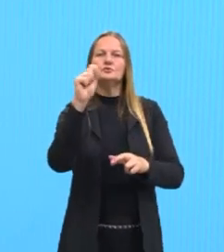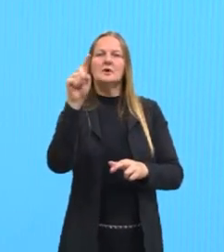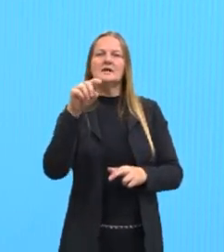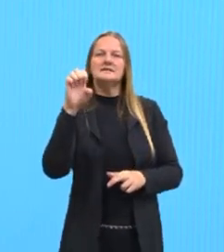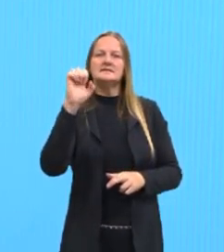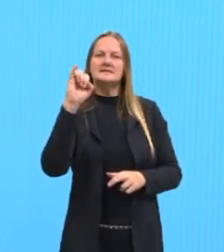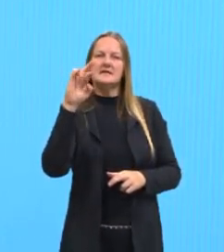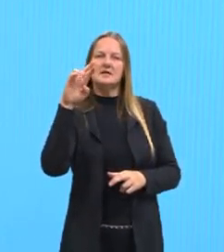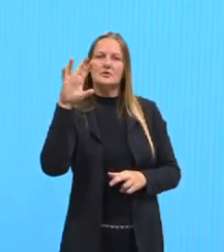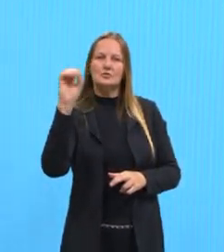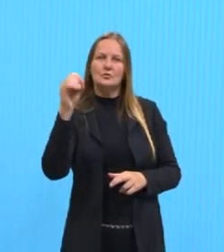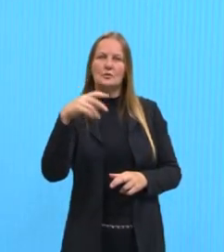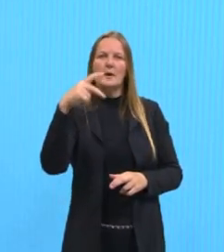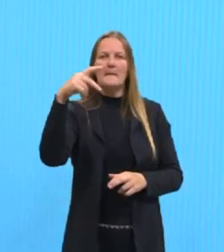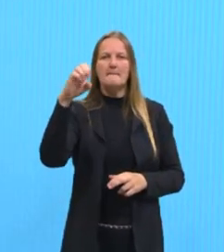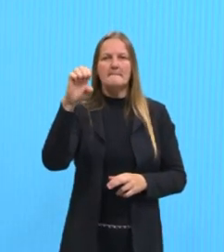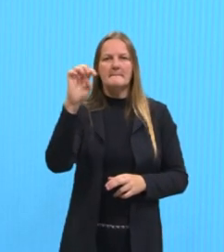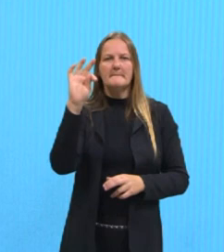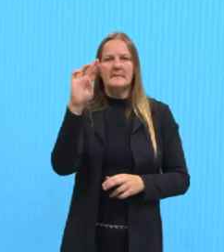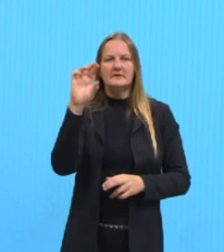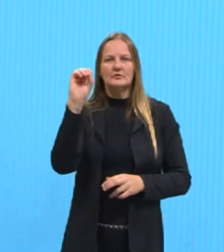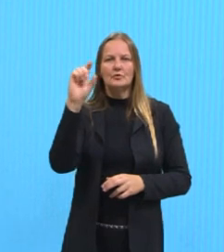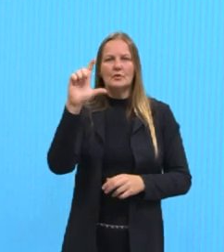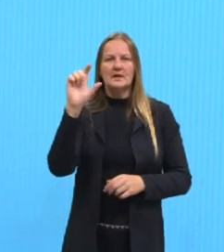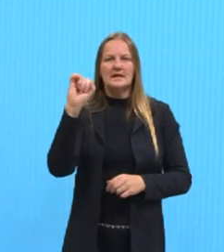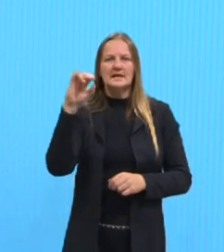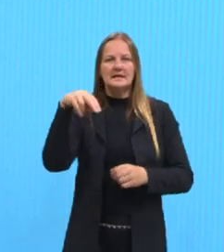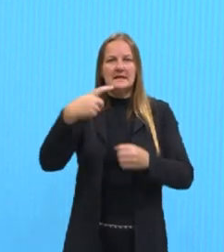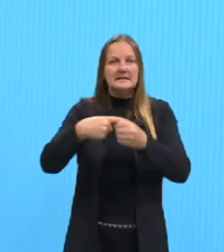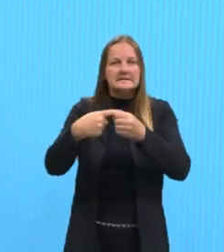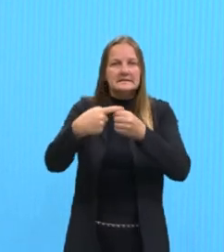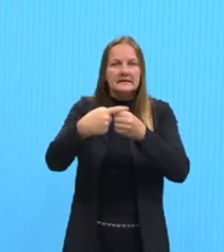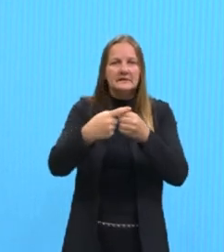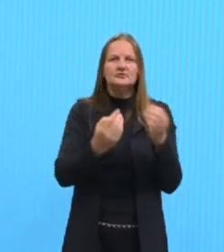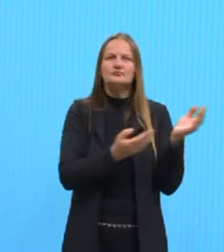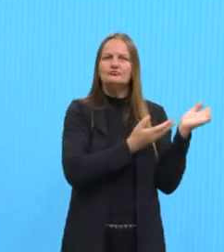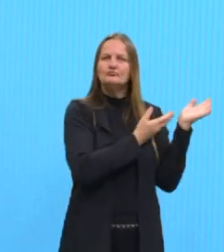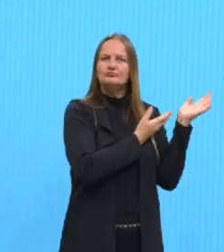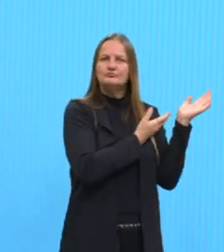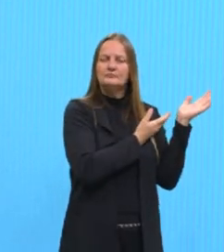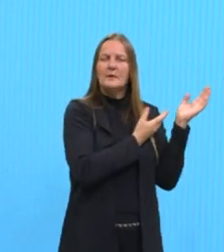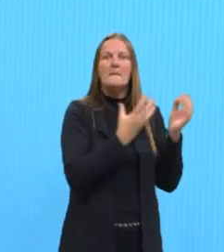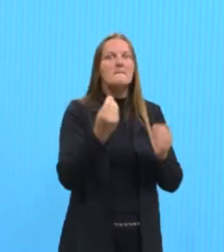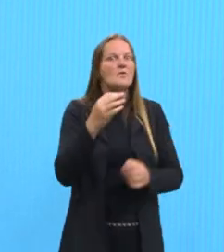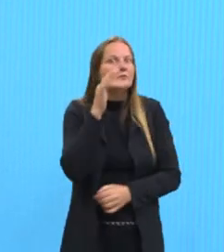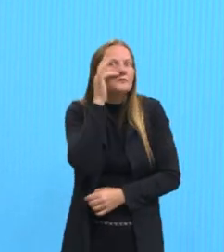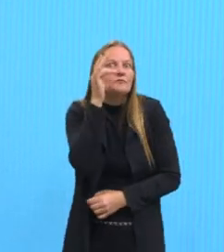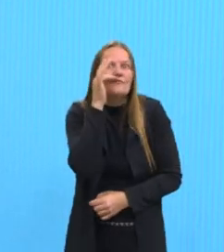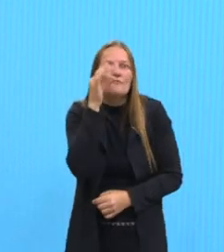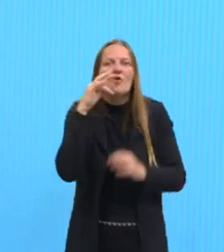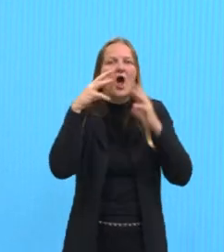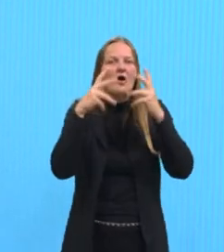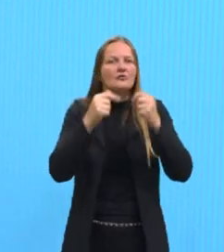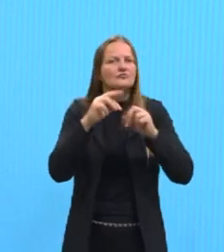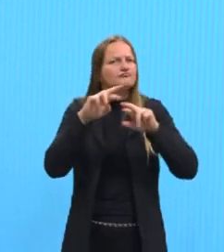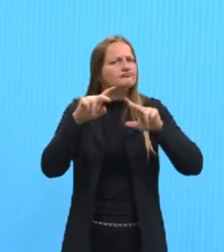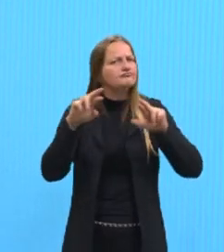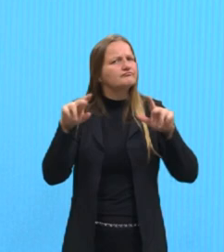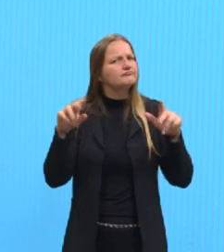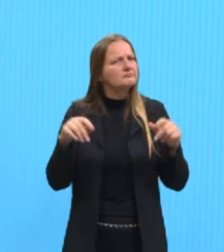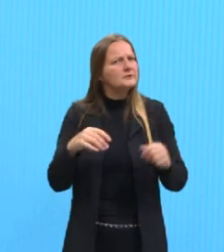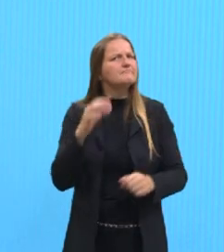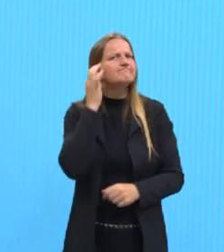gurizada ó nós temos um polo de fruta o polo frutífero tá a gurizada